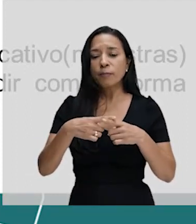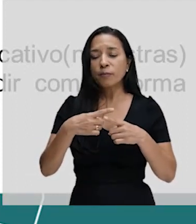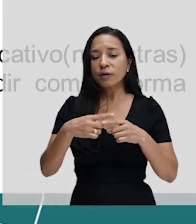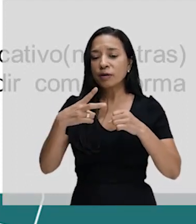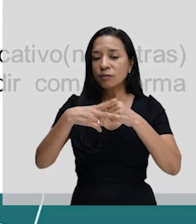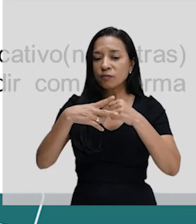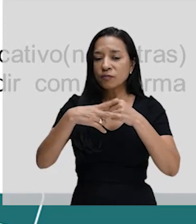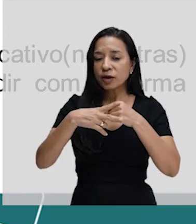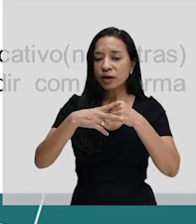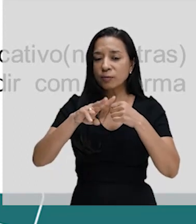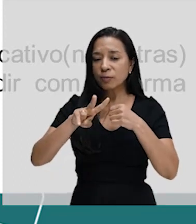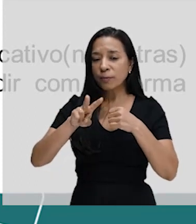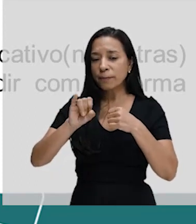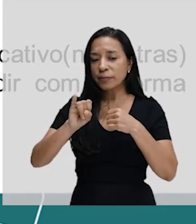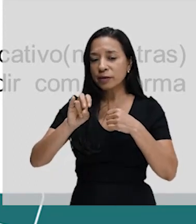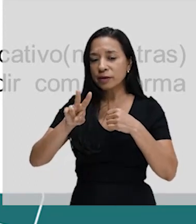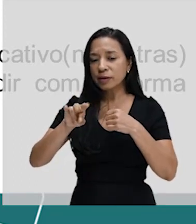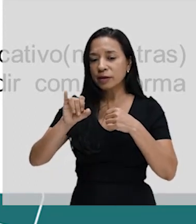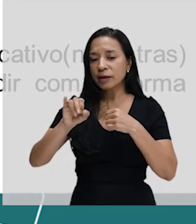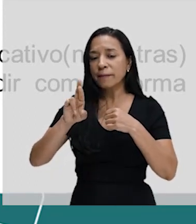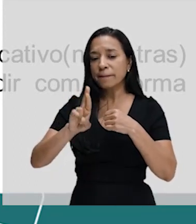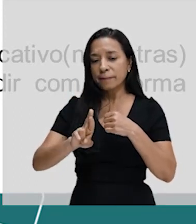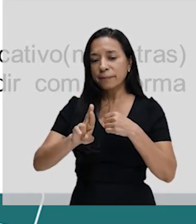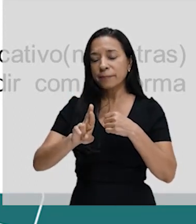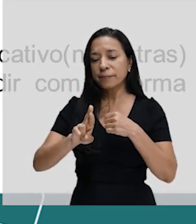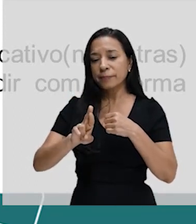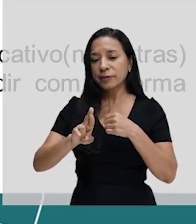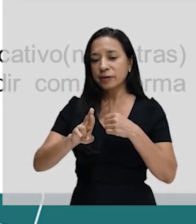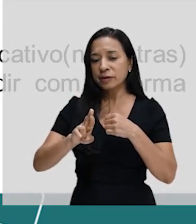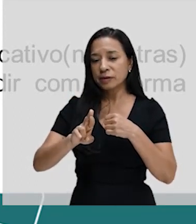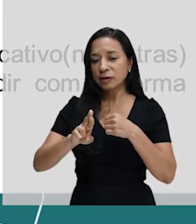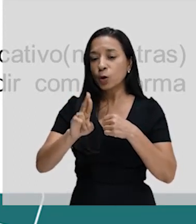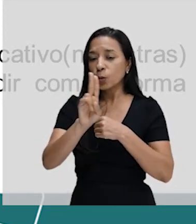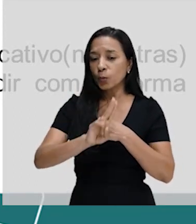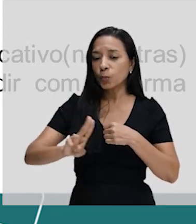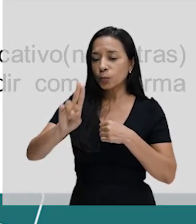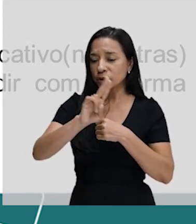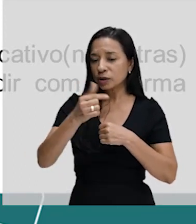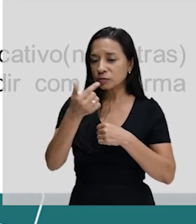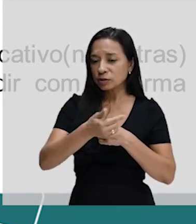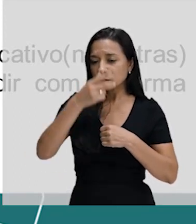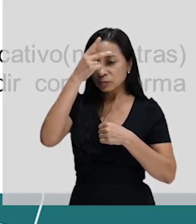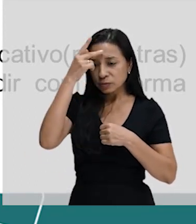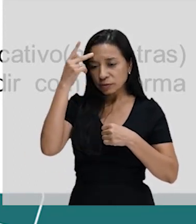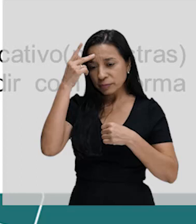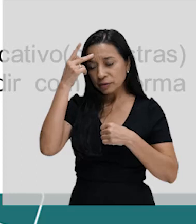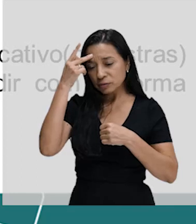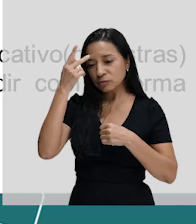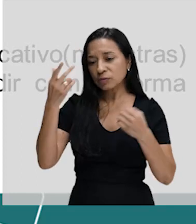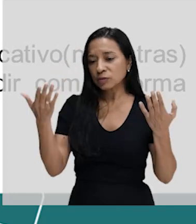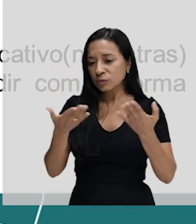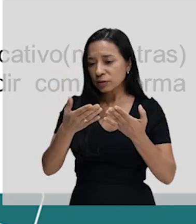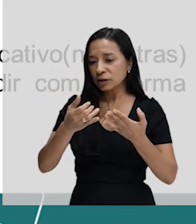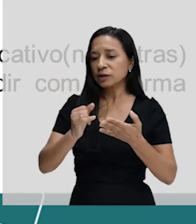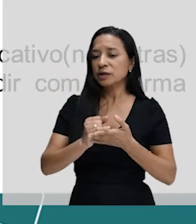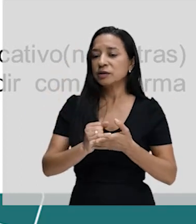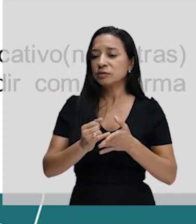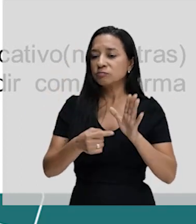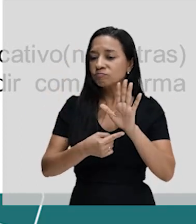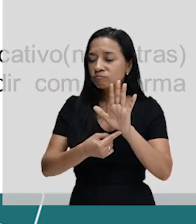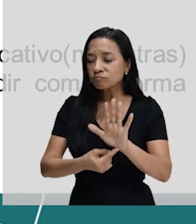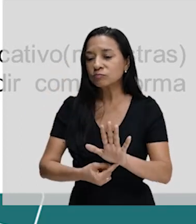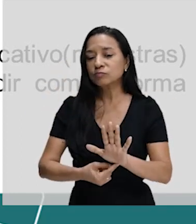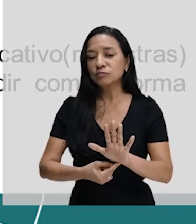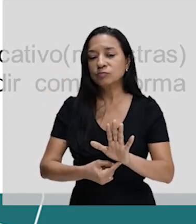conjugado na segunda pessoa do presente do indicativo, nosotras, assume